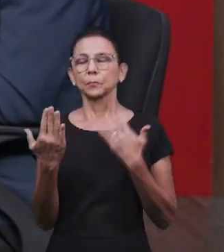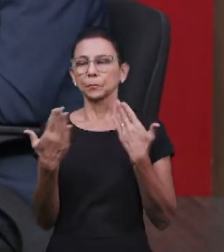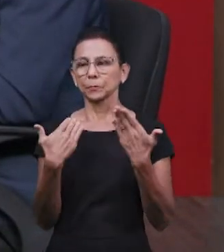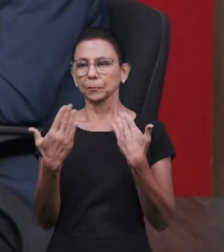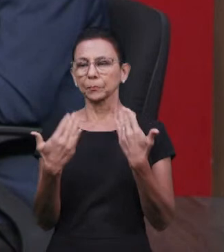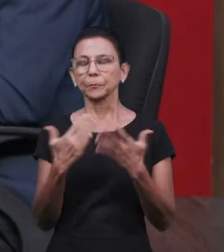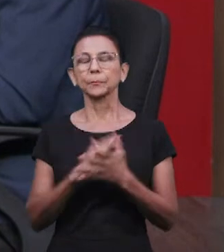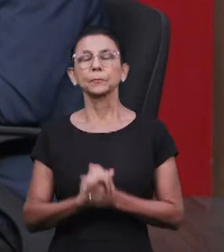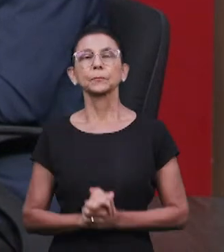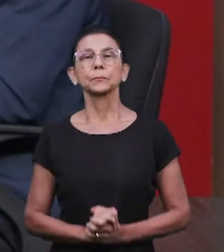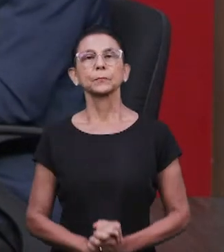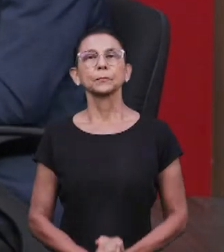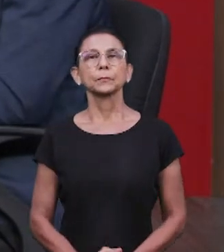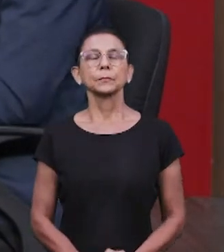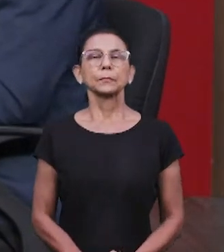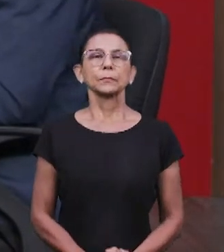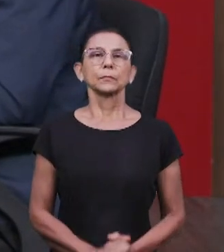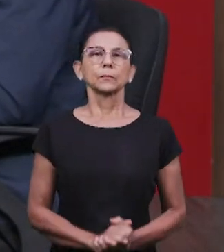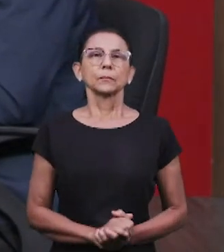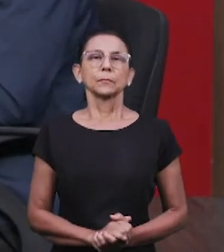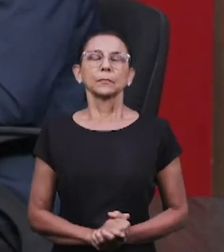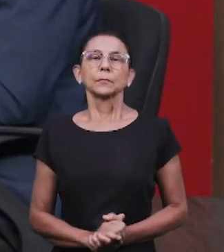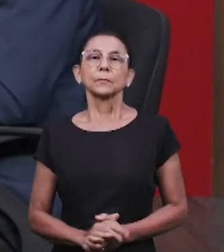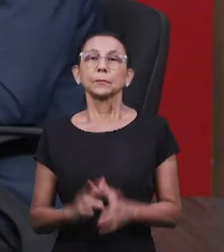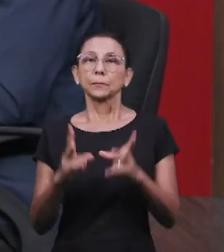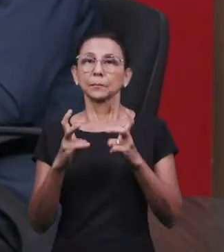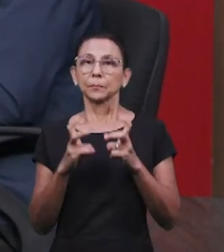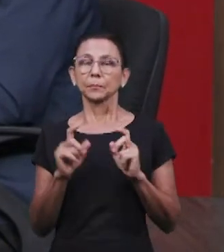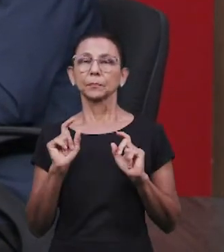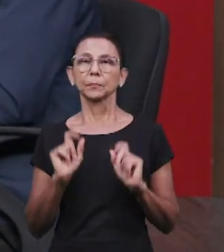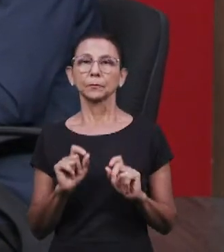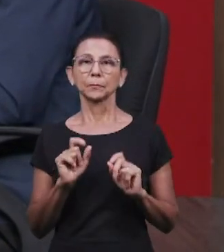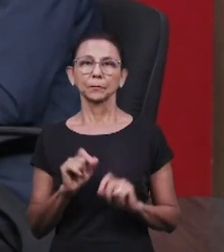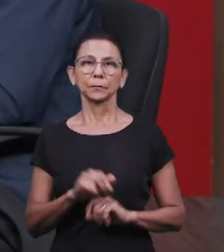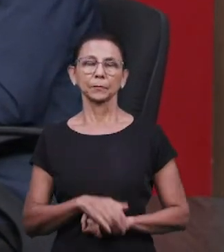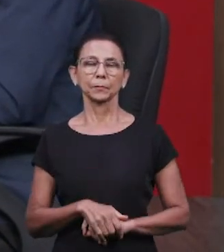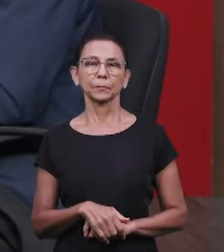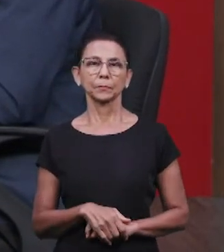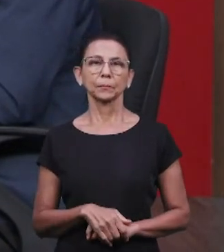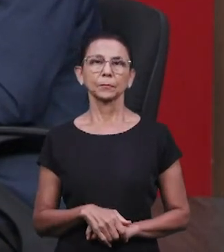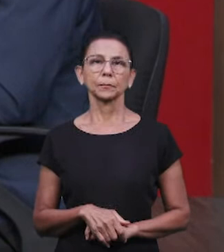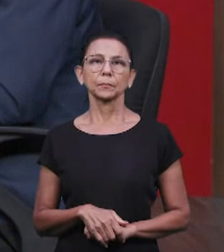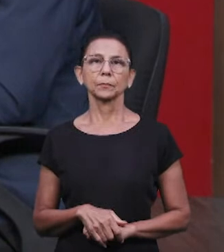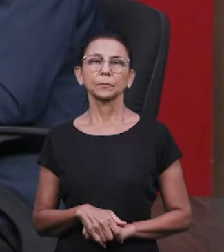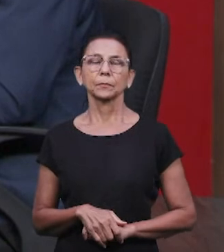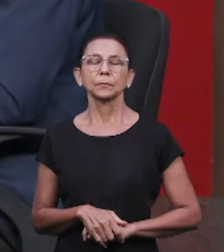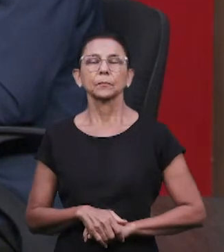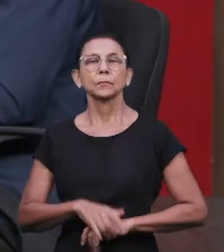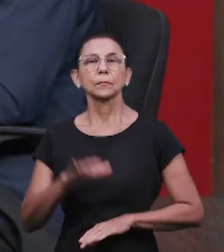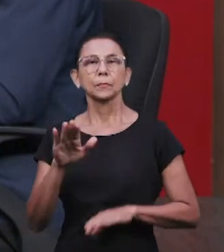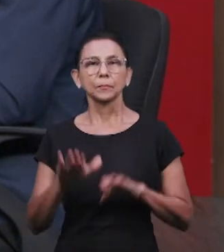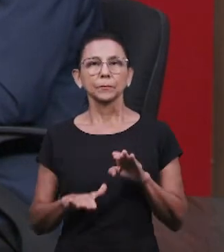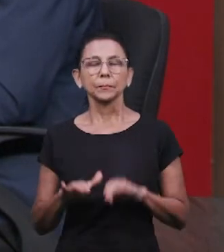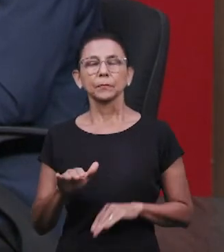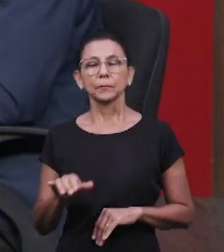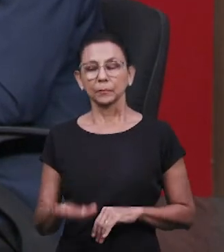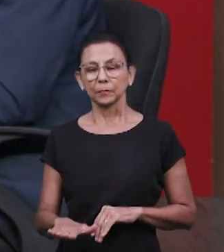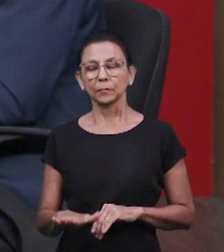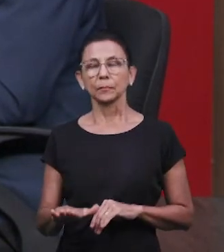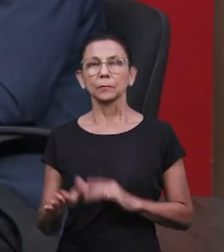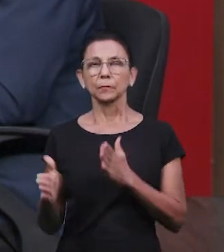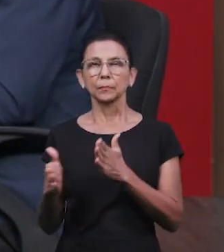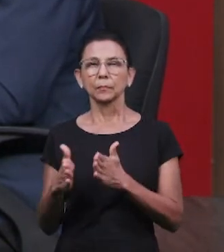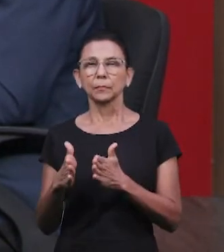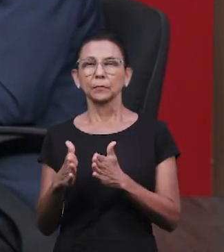que as irmãs falaram, mas tem que observar o seguinte, às vezes, a criança, ela tem uma fase do questionamento, né?